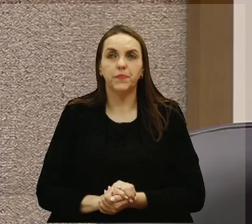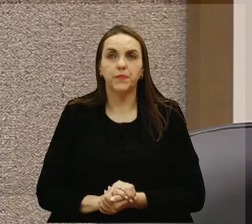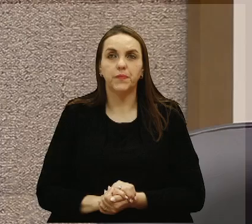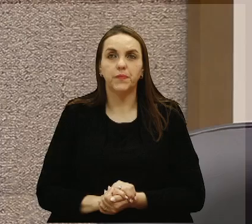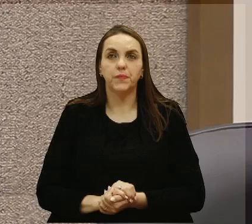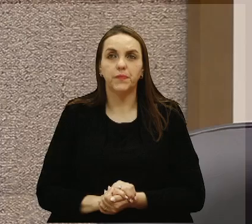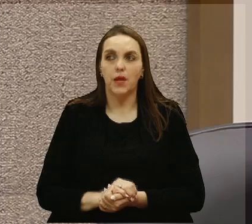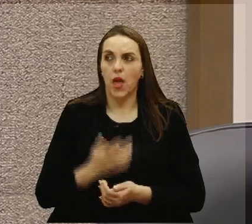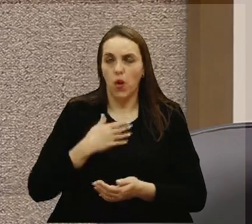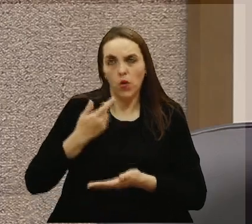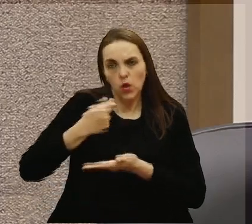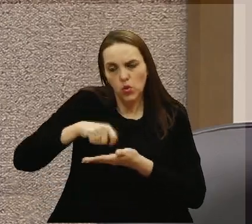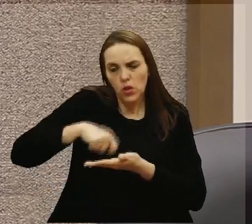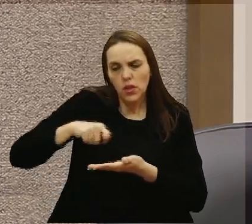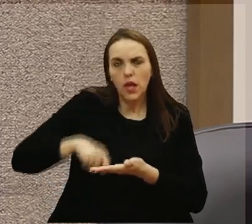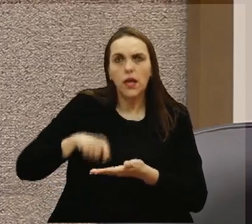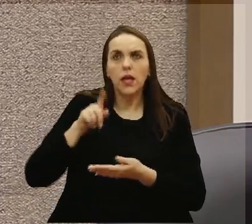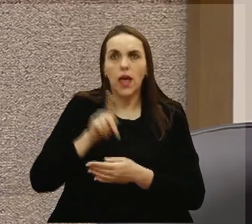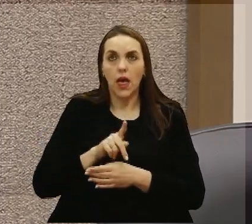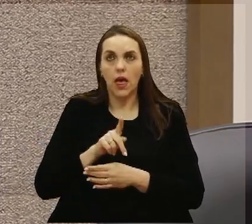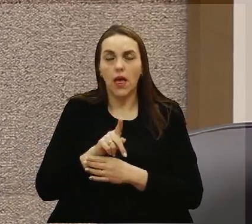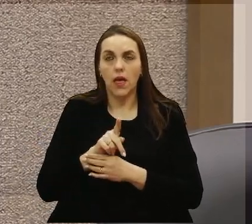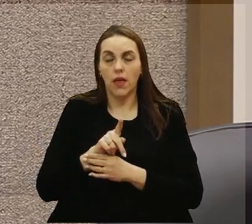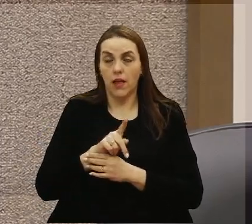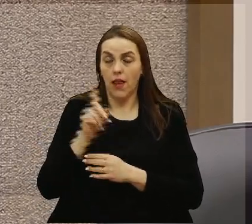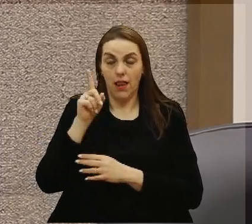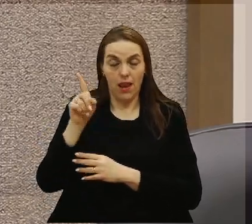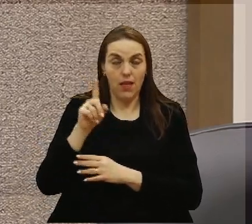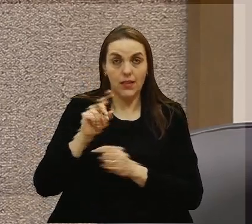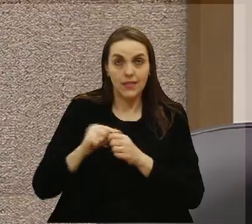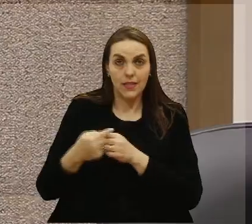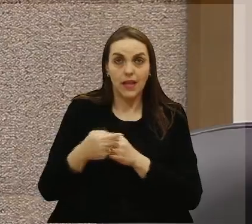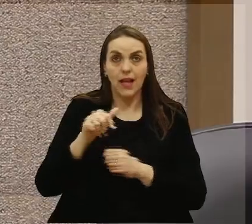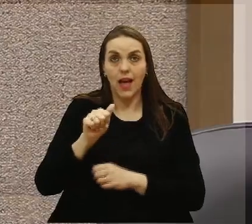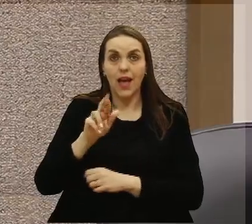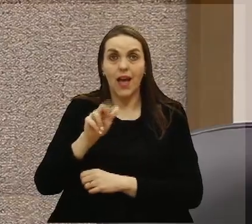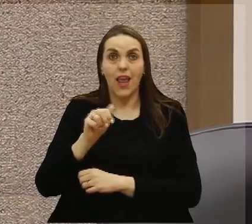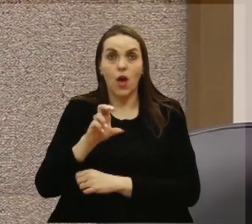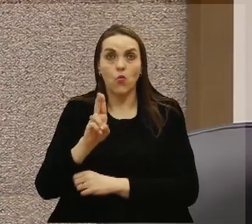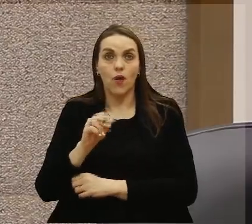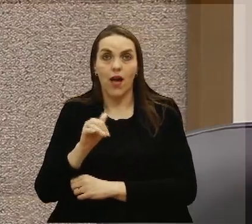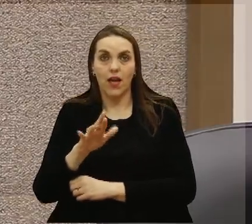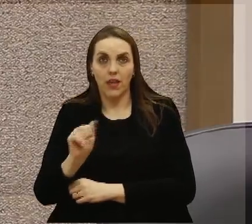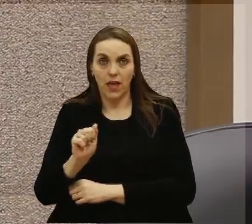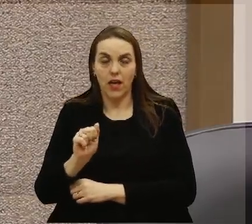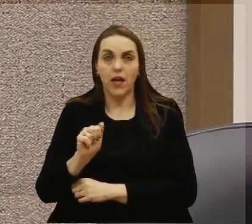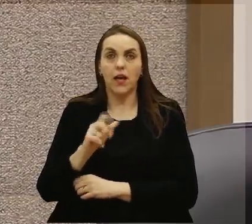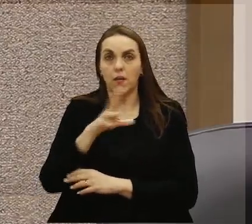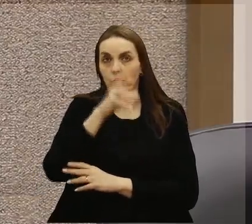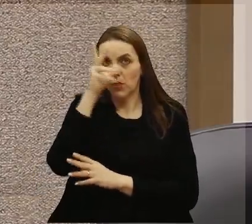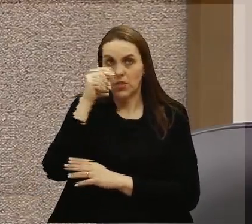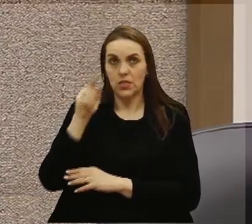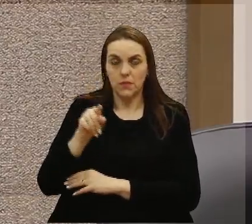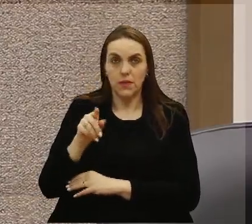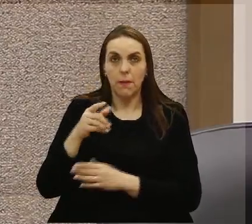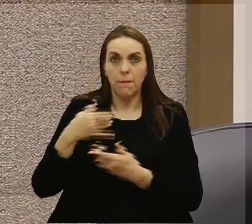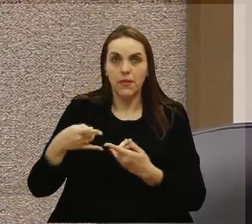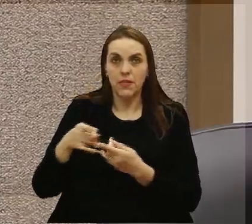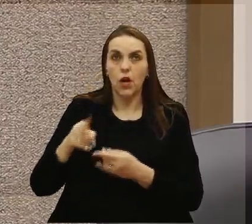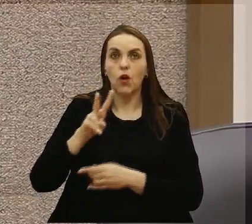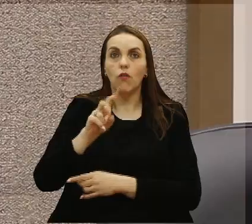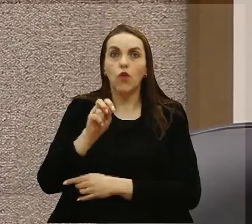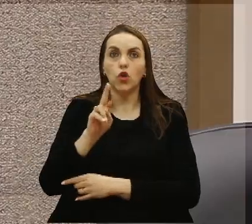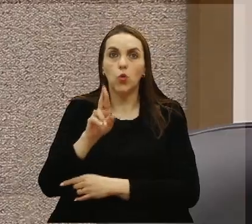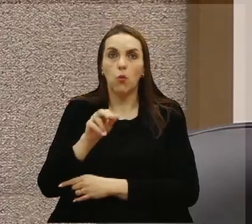Eu anotei aqui, Araucária, 75% o município subsidia a passagem. Votuporanga, 72%.